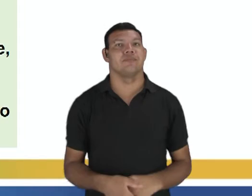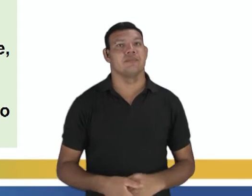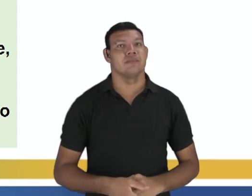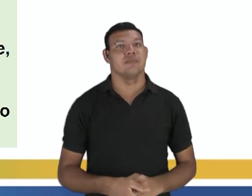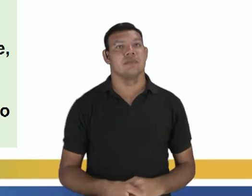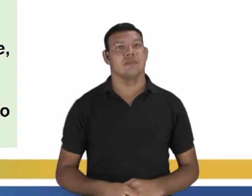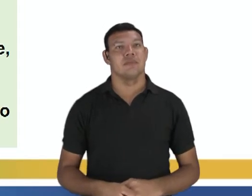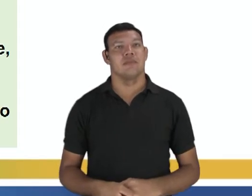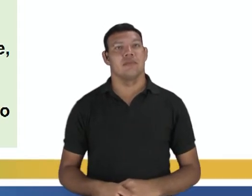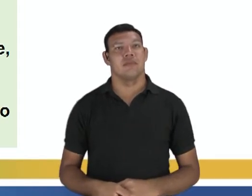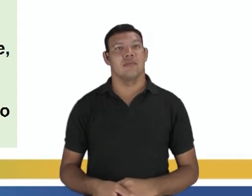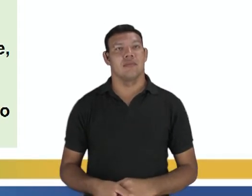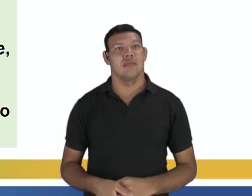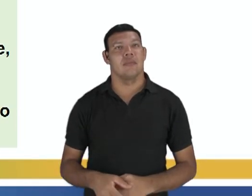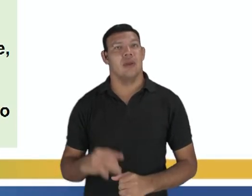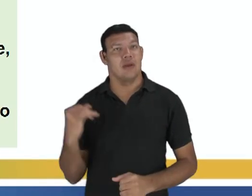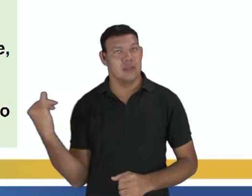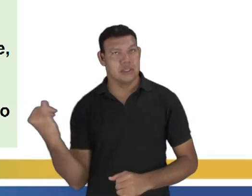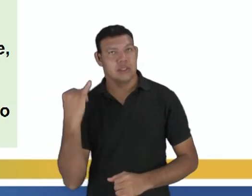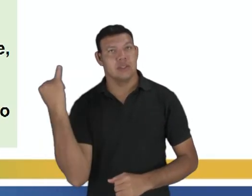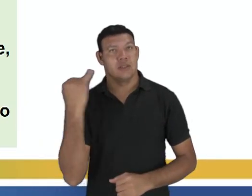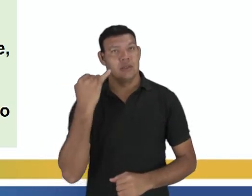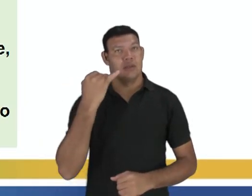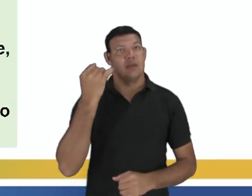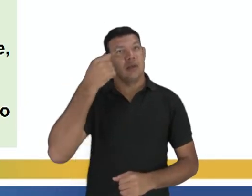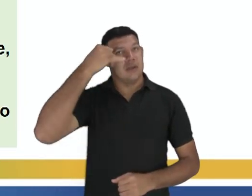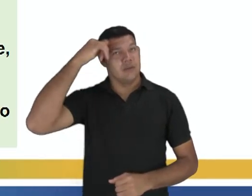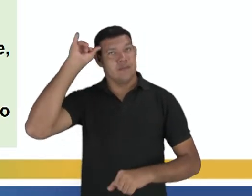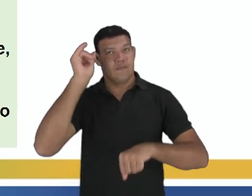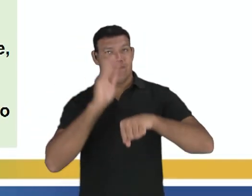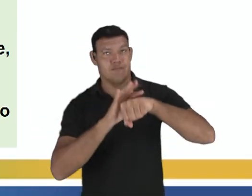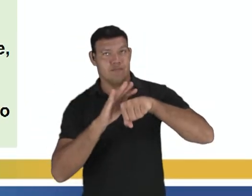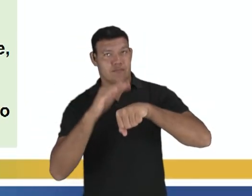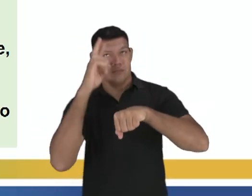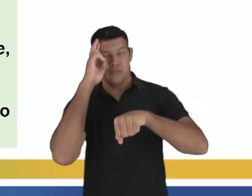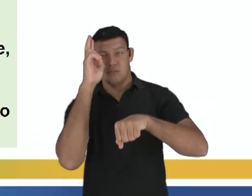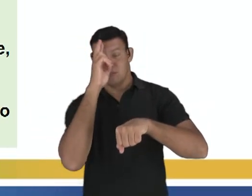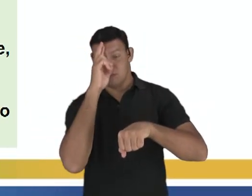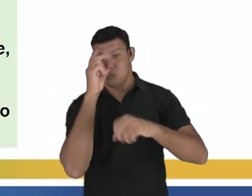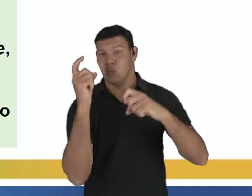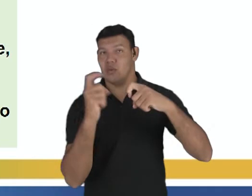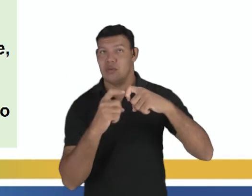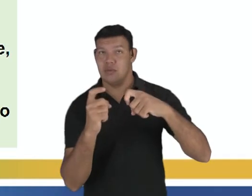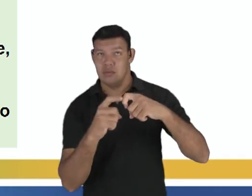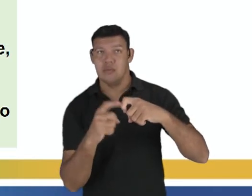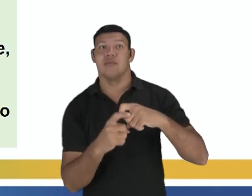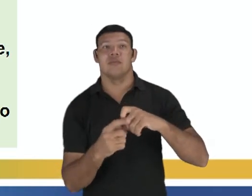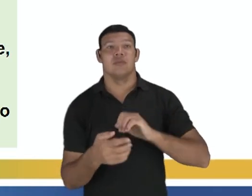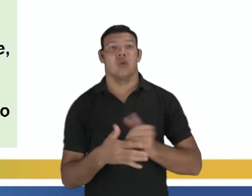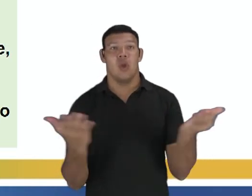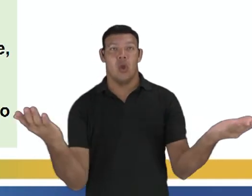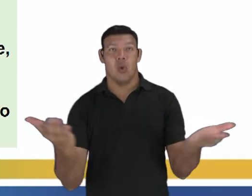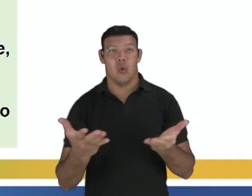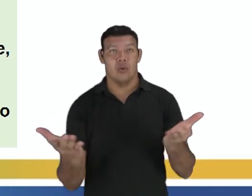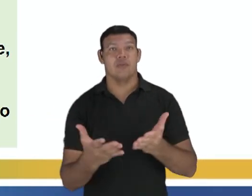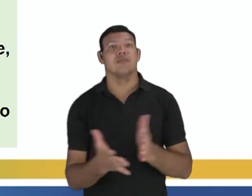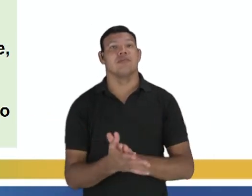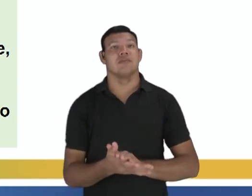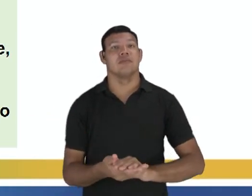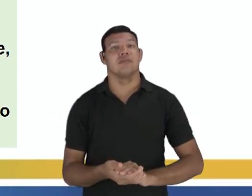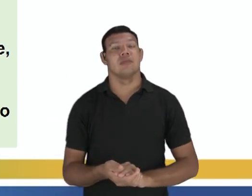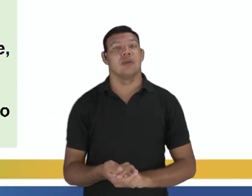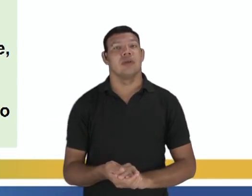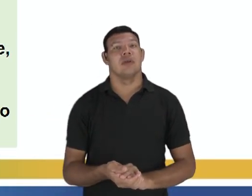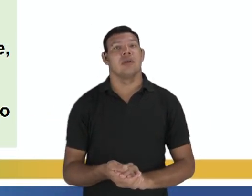Tá? As vacinas são fundamentais para o combate de doenças na história da medicina, né? Hoje são consideradas